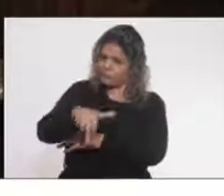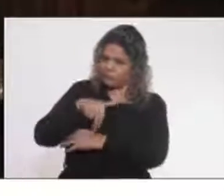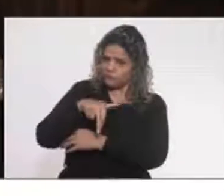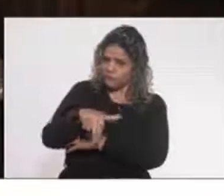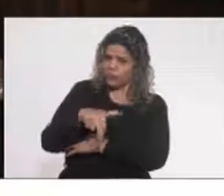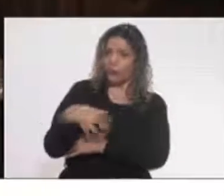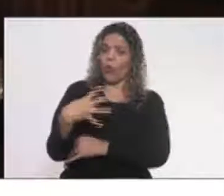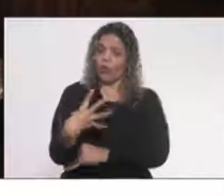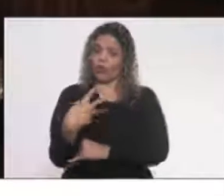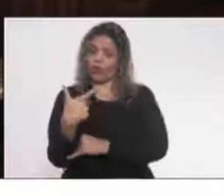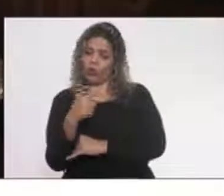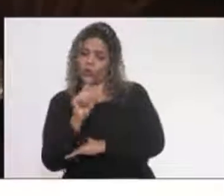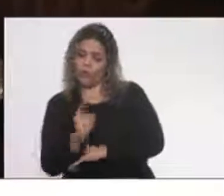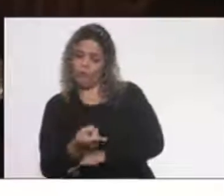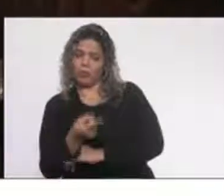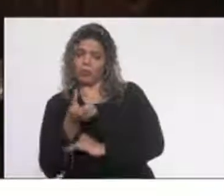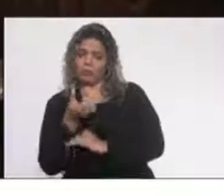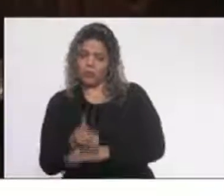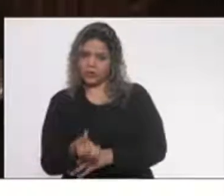foram